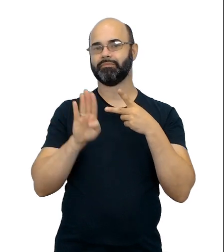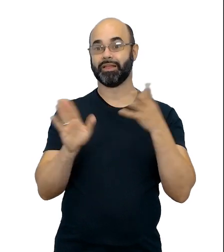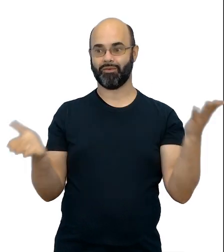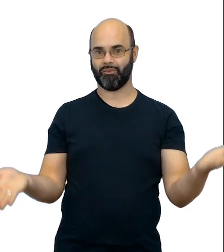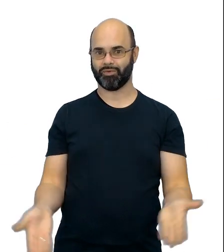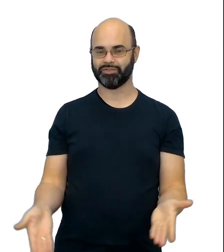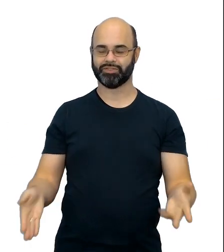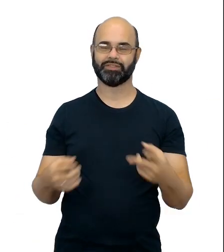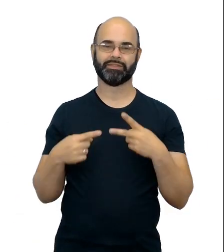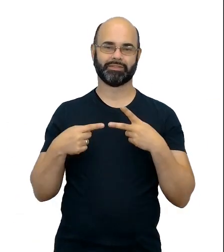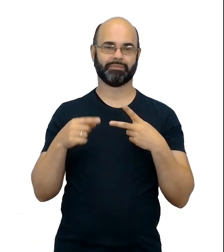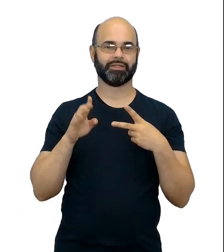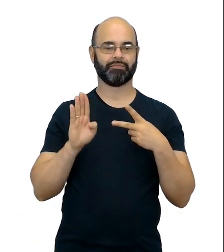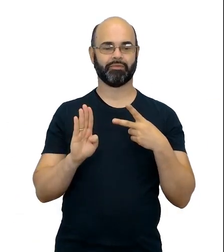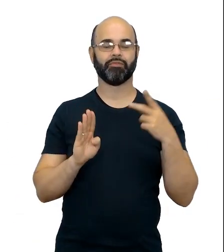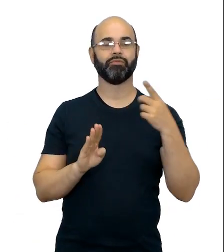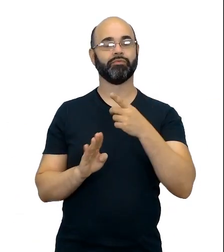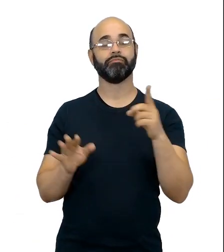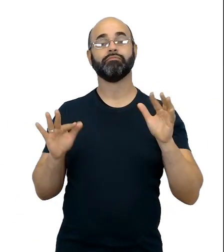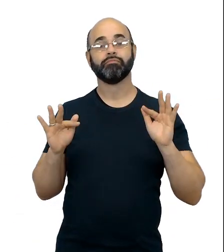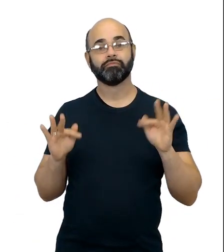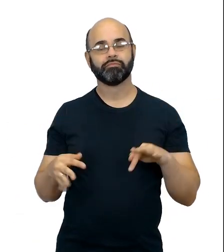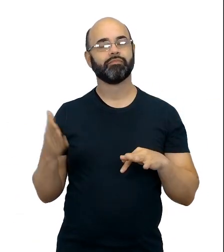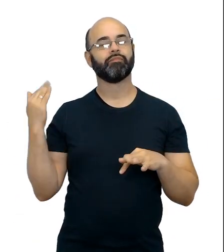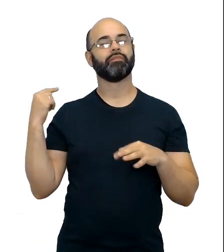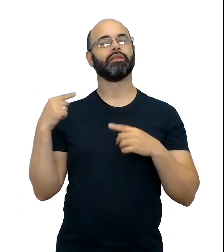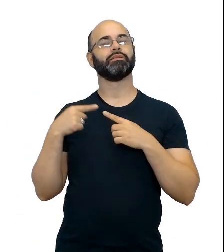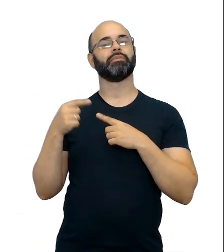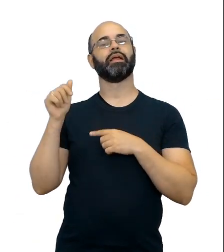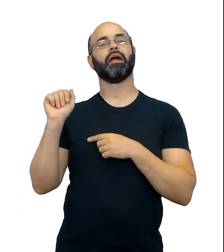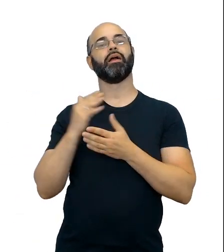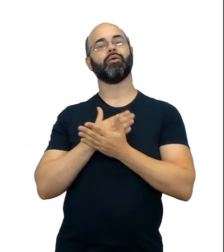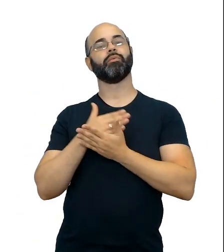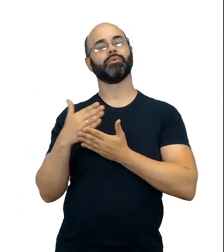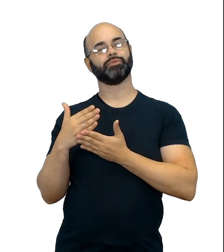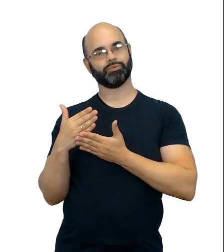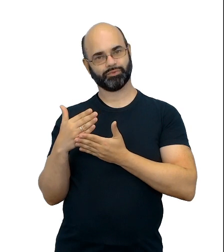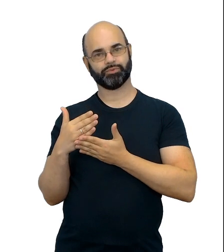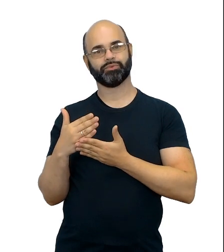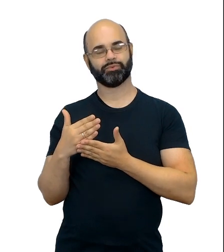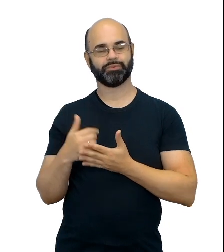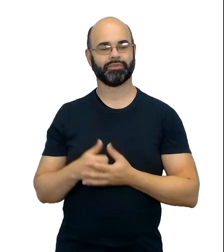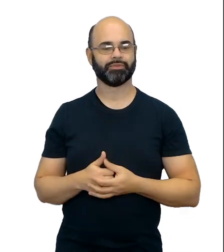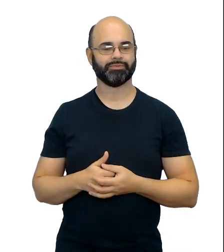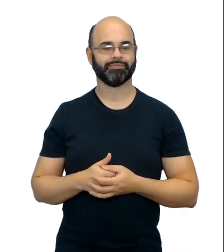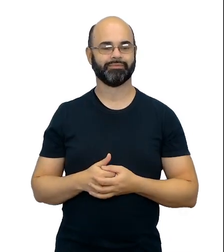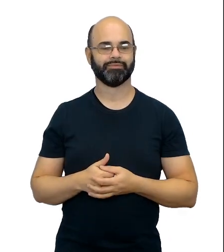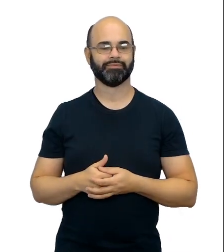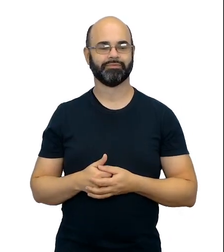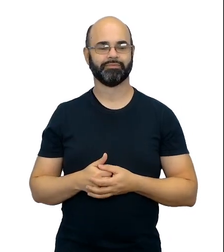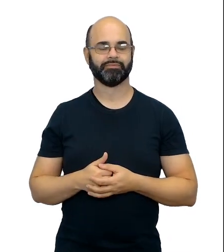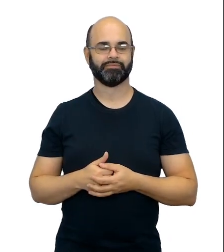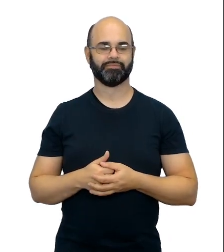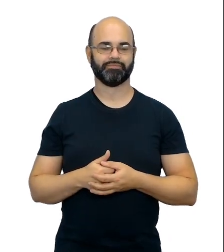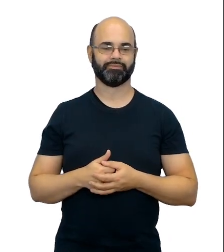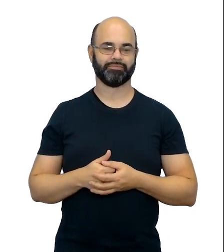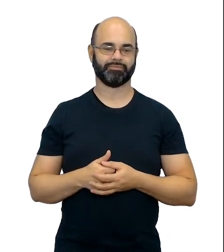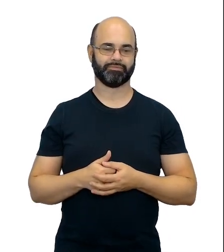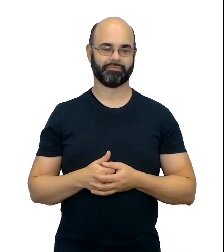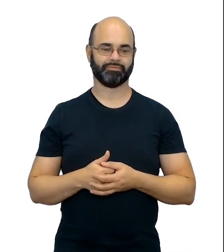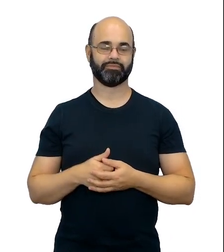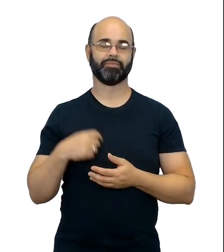hoje, vocês finalizam o que vocês começaram na semana A, o estudo da semana A. Nós trazemos aqui o que